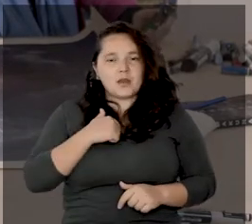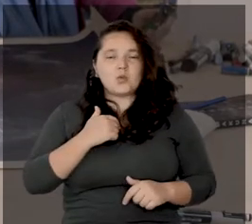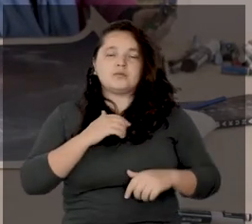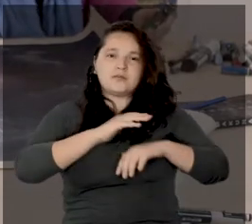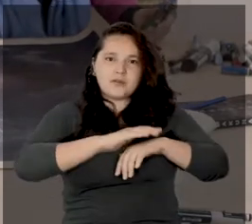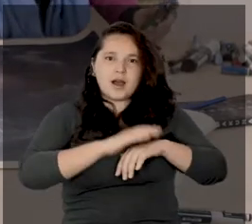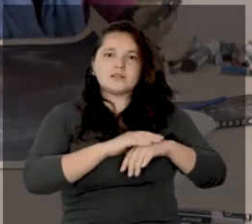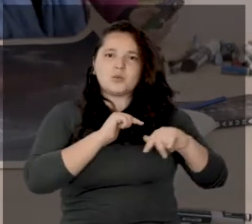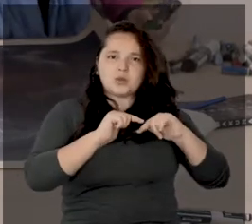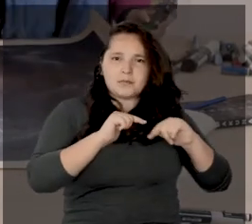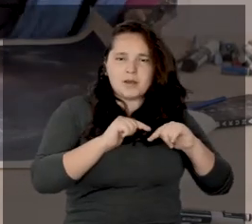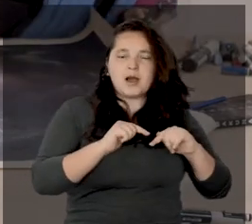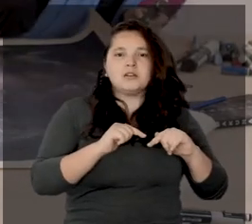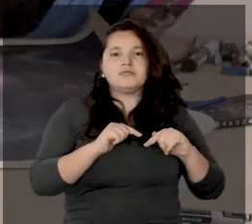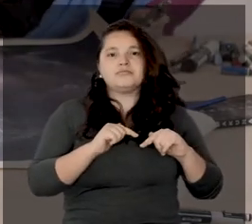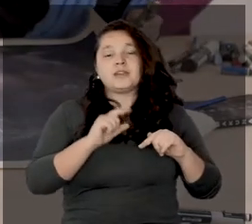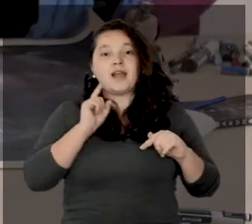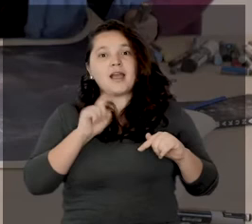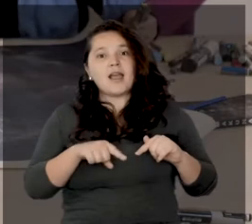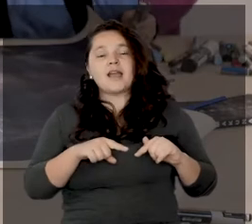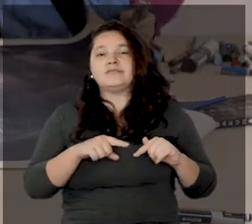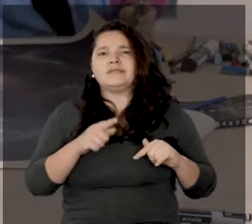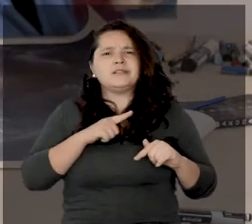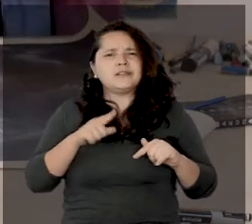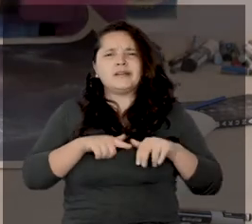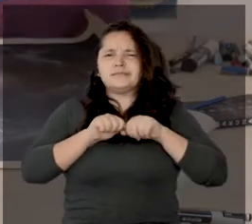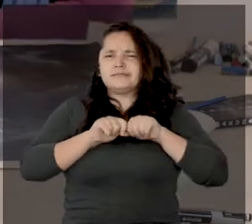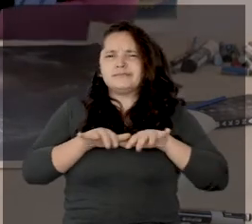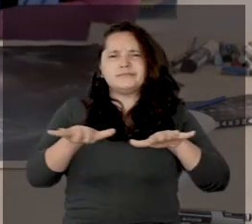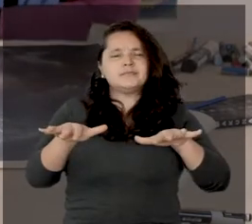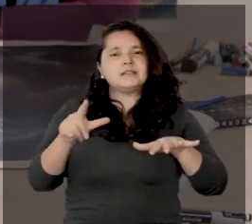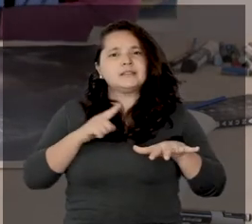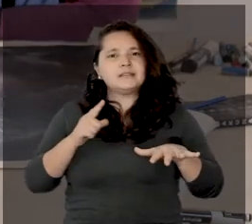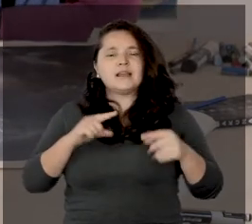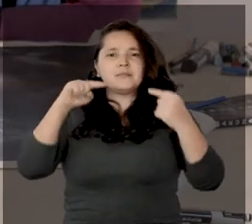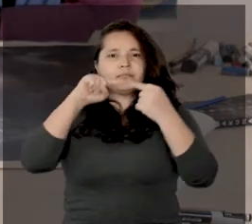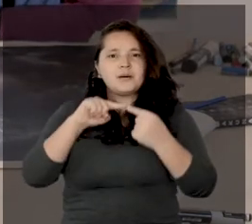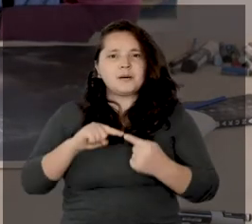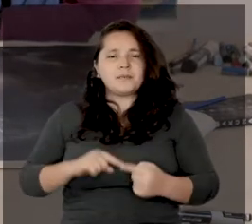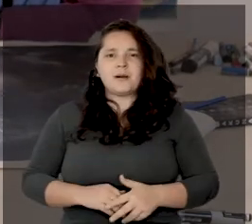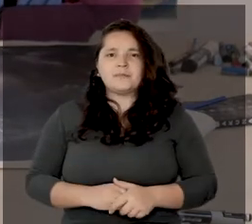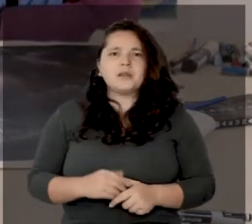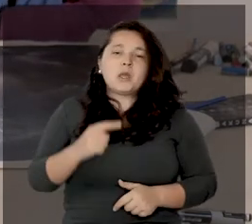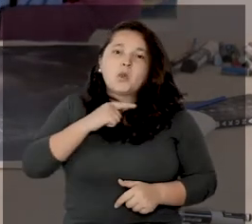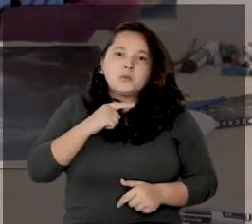é muito, assim, muito fluido, né? Eu não trabalho geralmente com esboço, eu vou